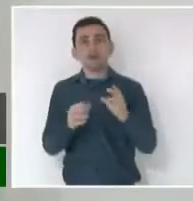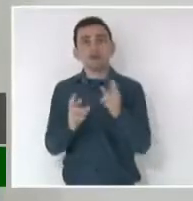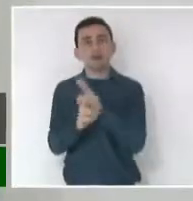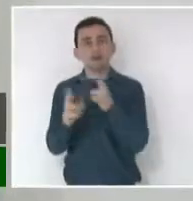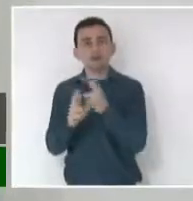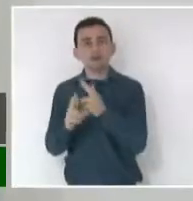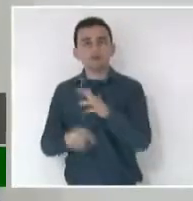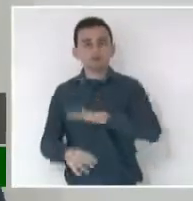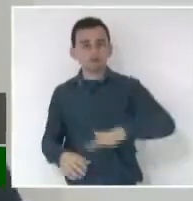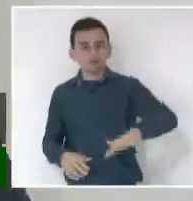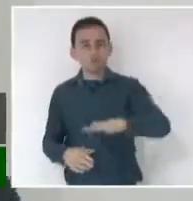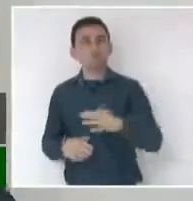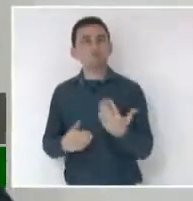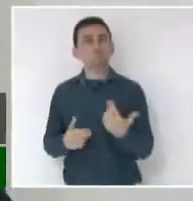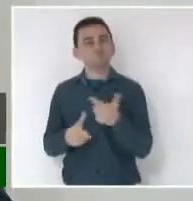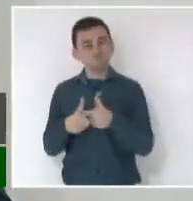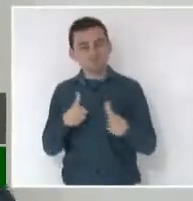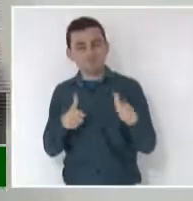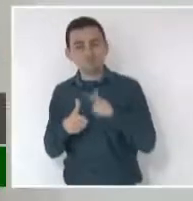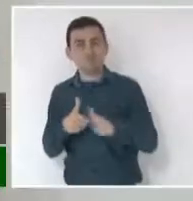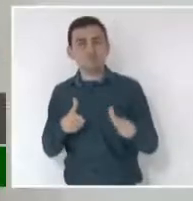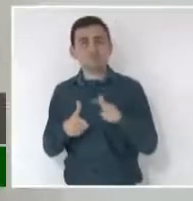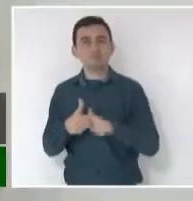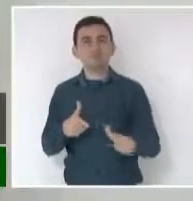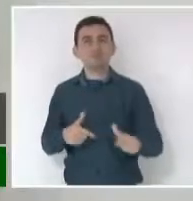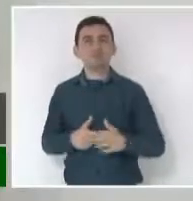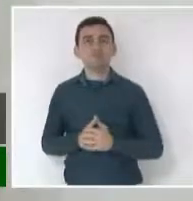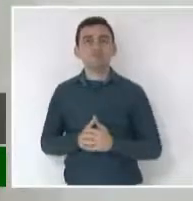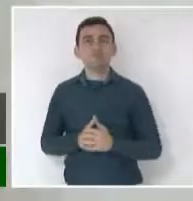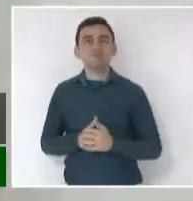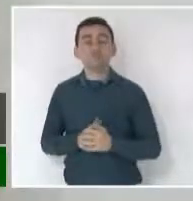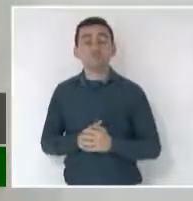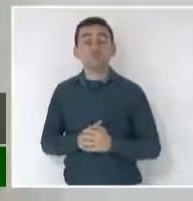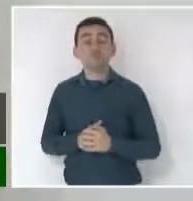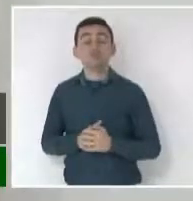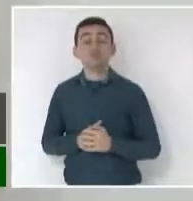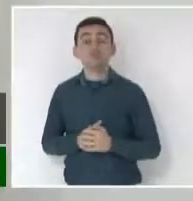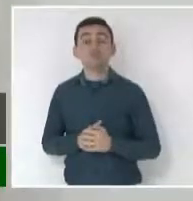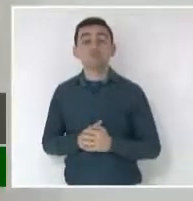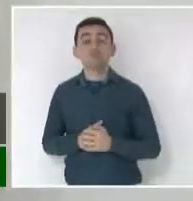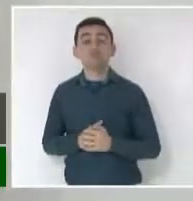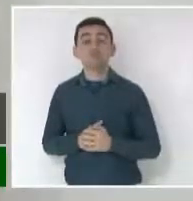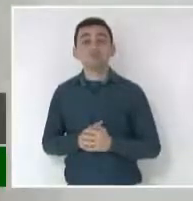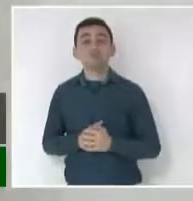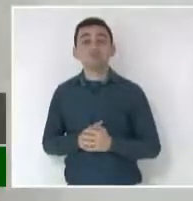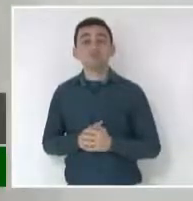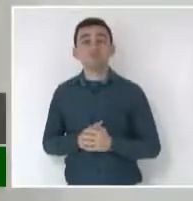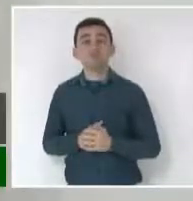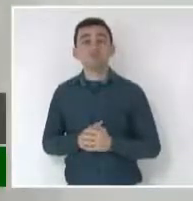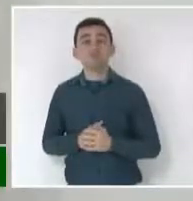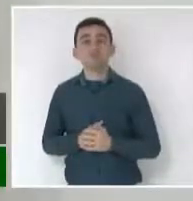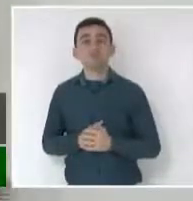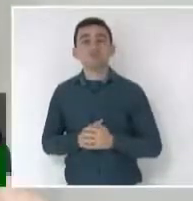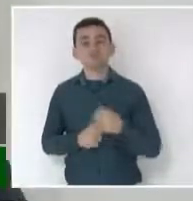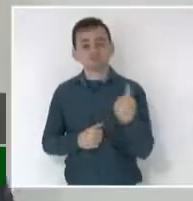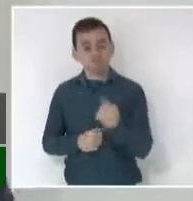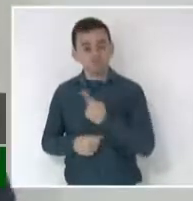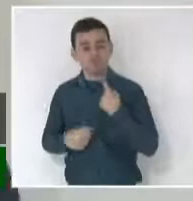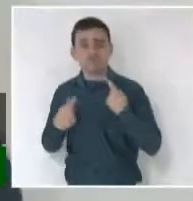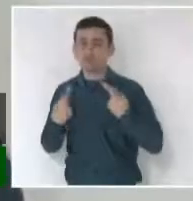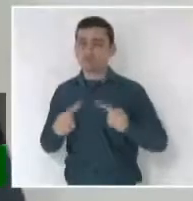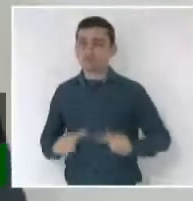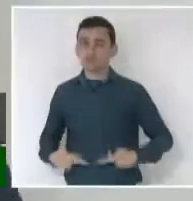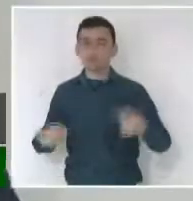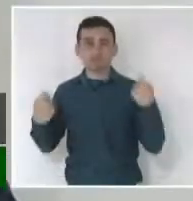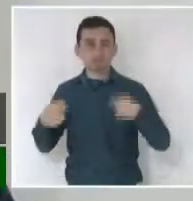sendo comprometidas. E ao comprometê-las, automaticamente nós humanos estamos